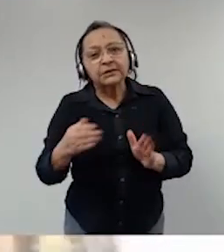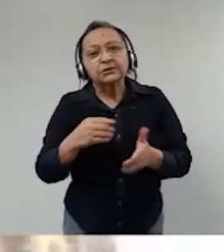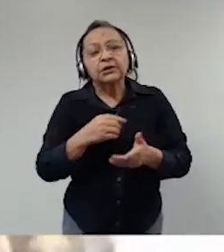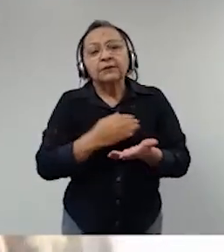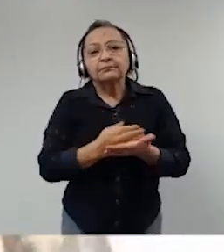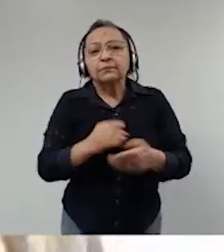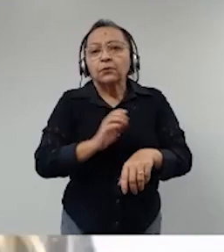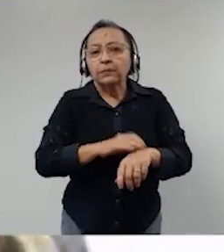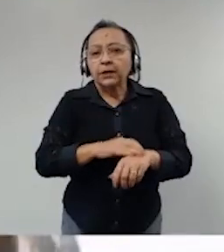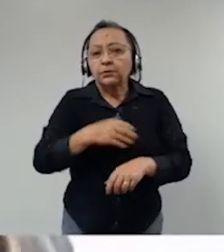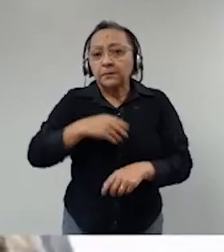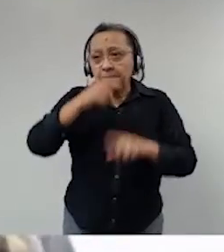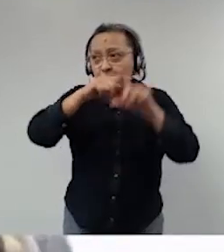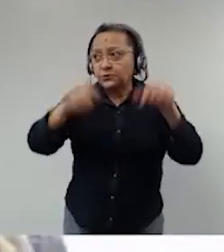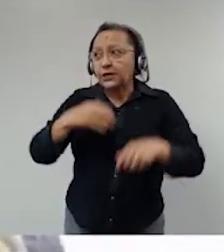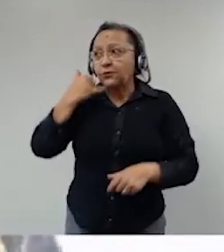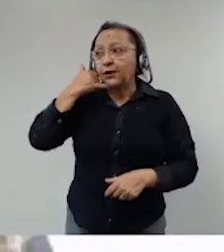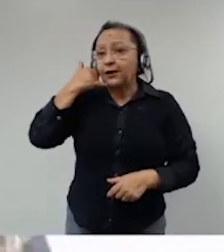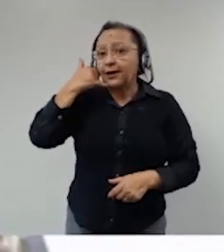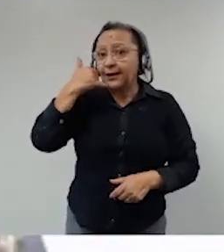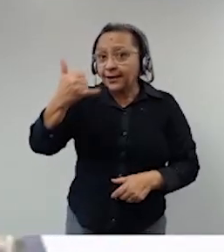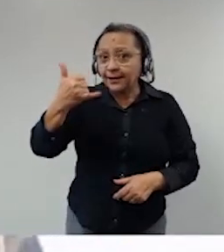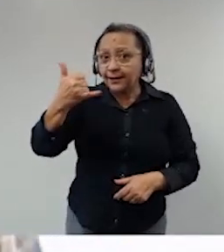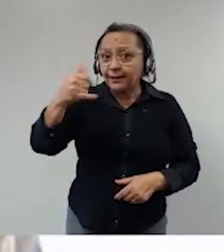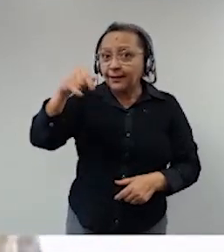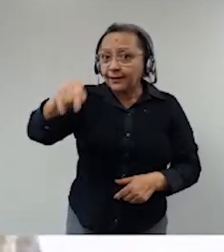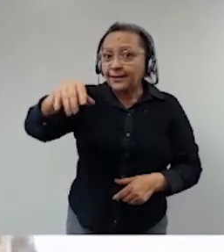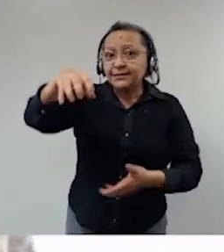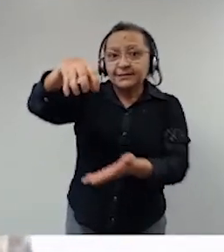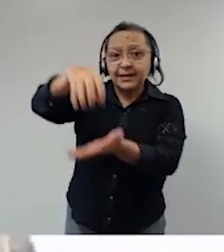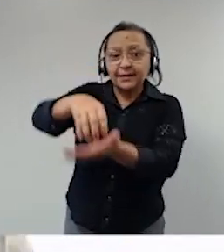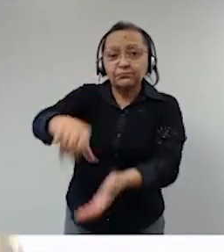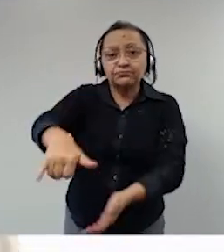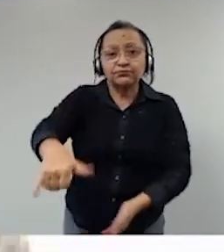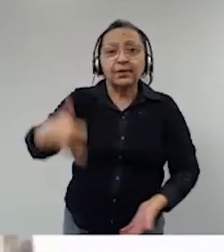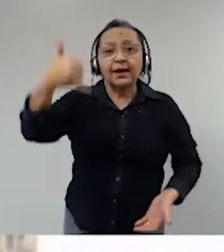funcionário ligava para esse número e